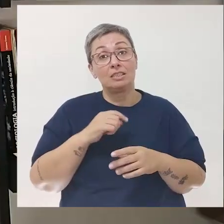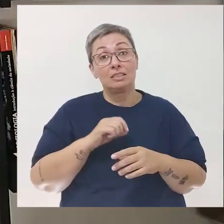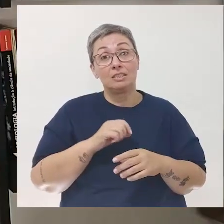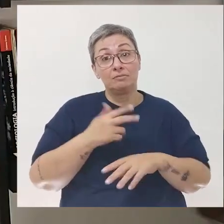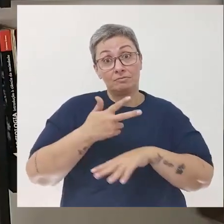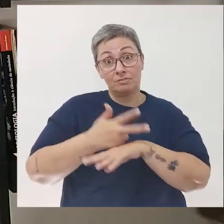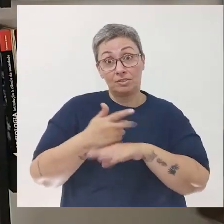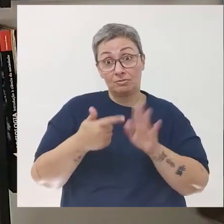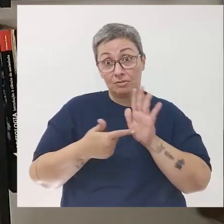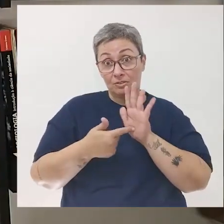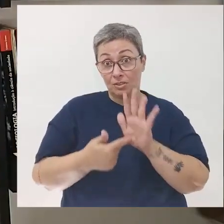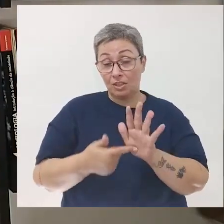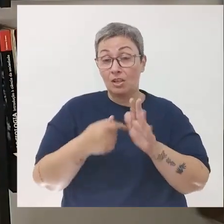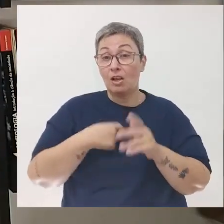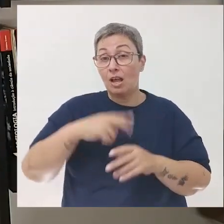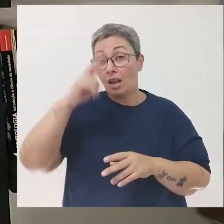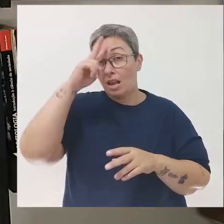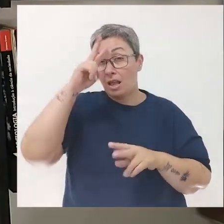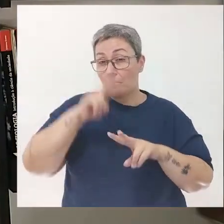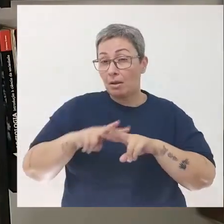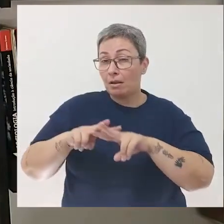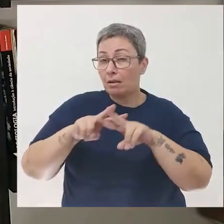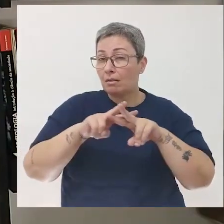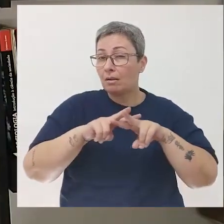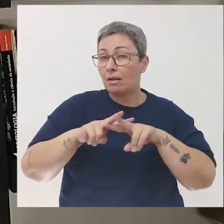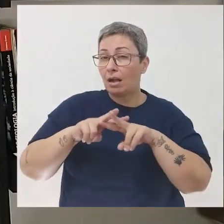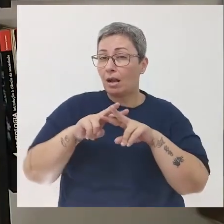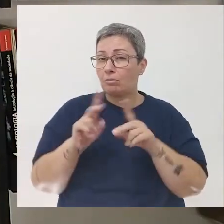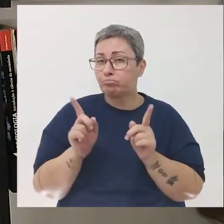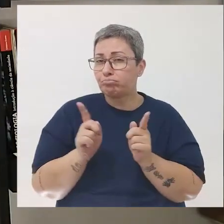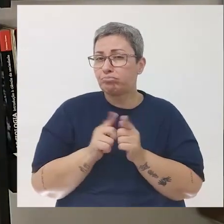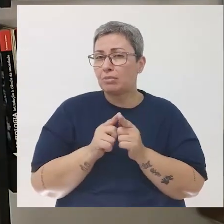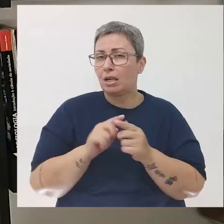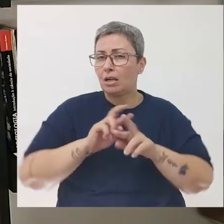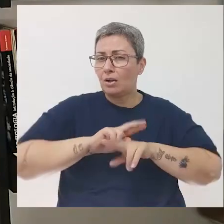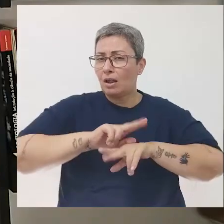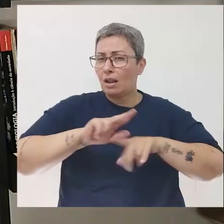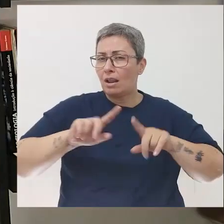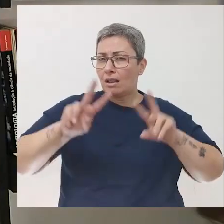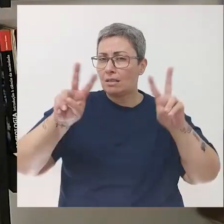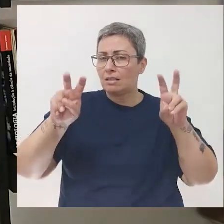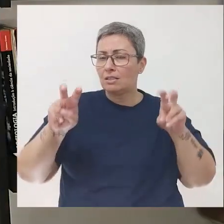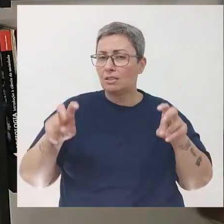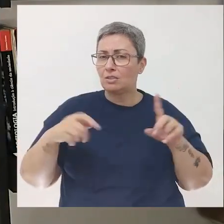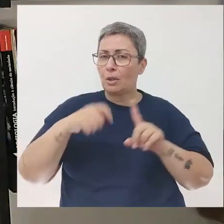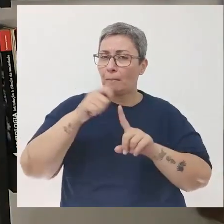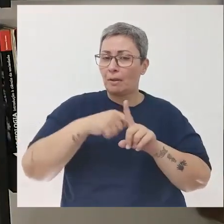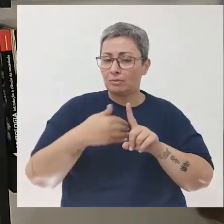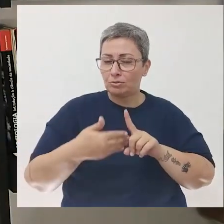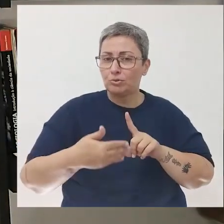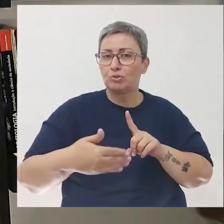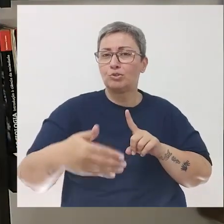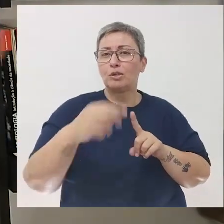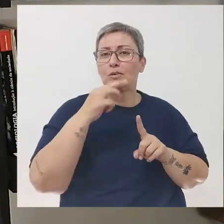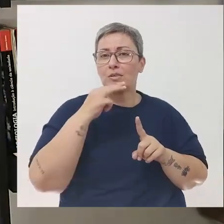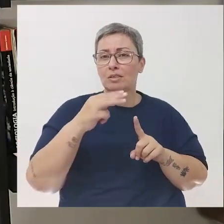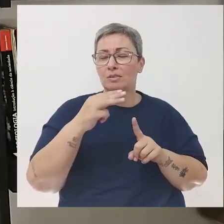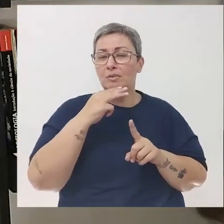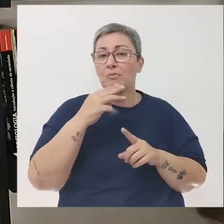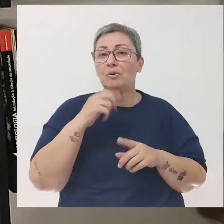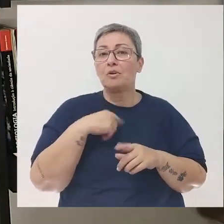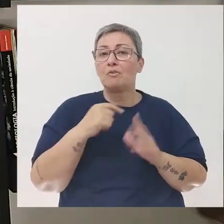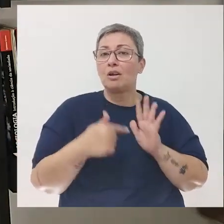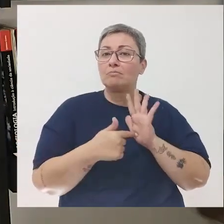esse vídeo que eu mostrei para vocês retomou de maneira bem breve vários assuntos que a gente vem falando aqui o mês todo, né? O mês de